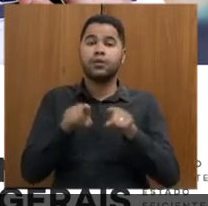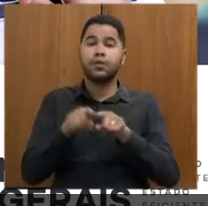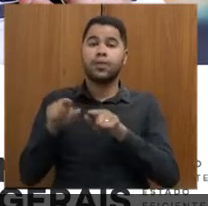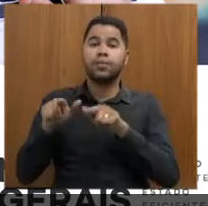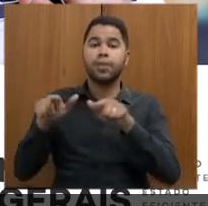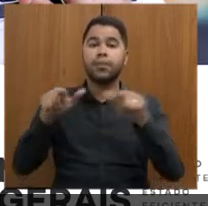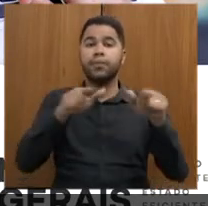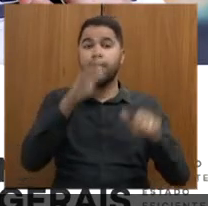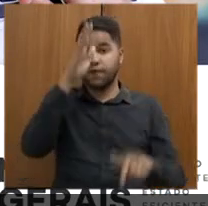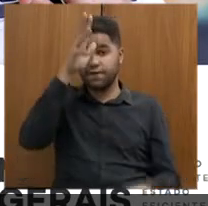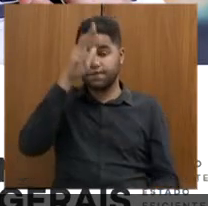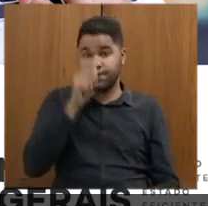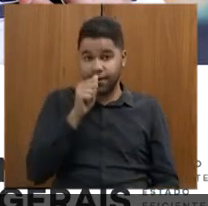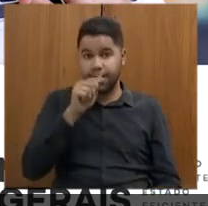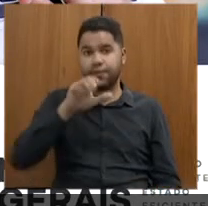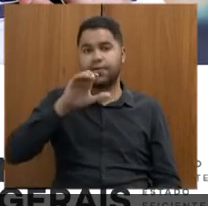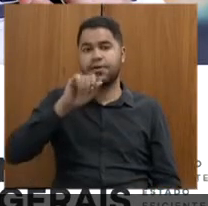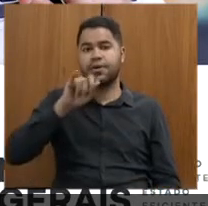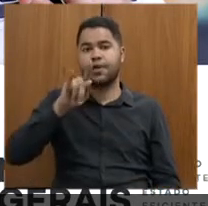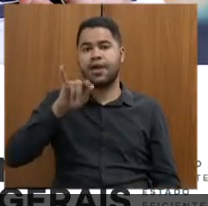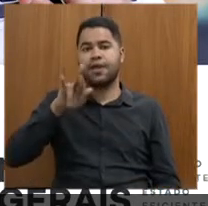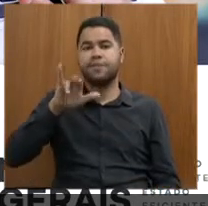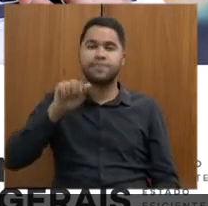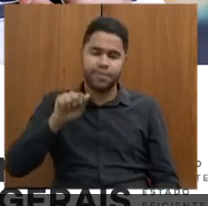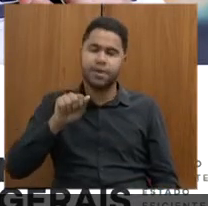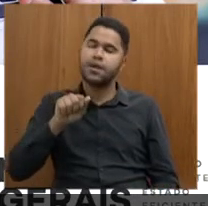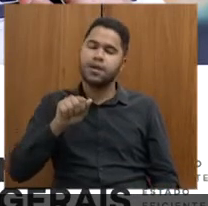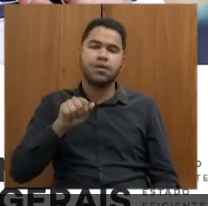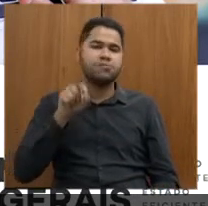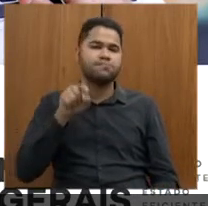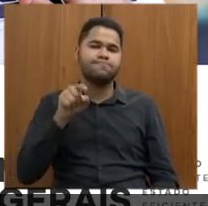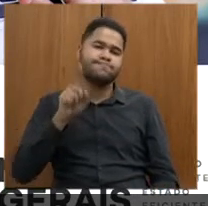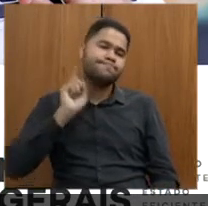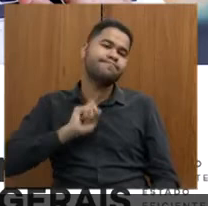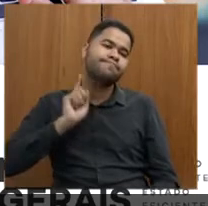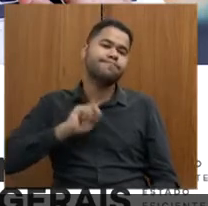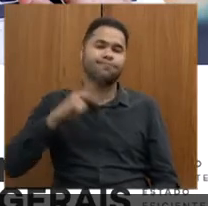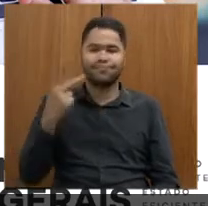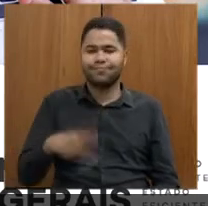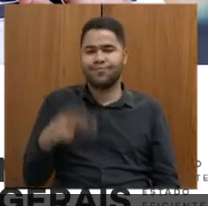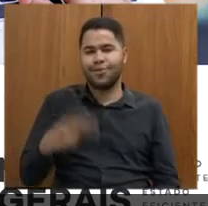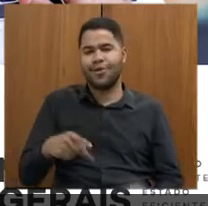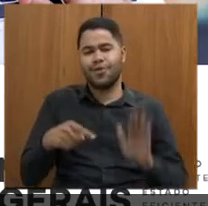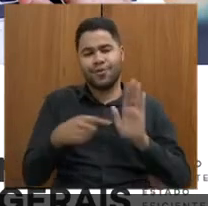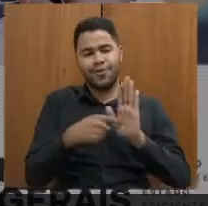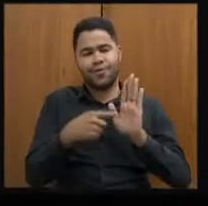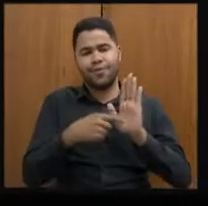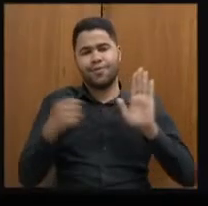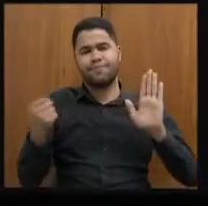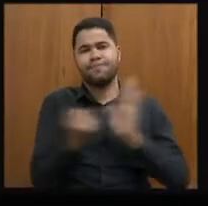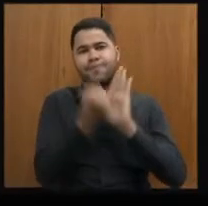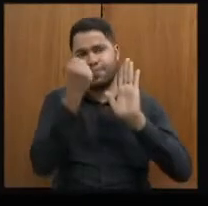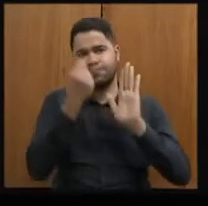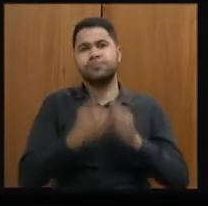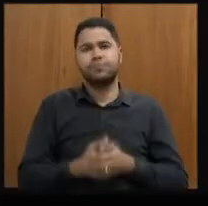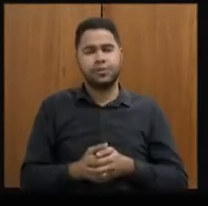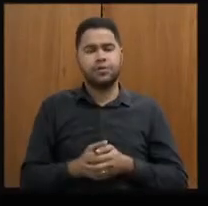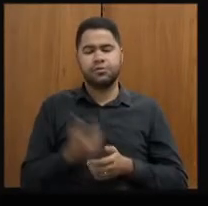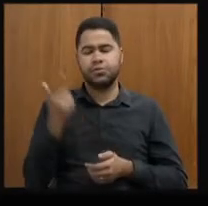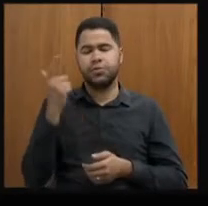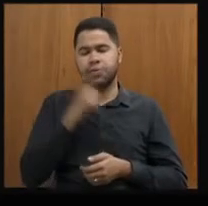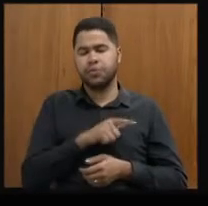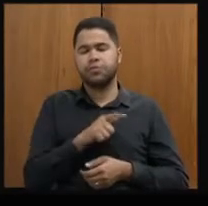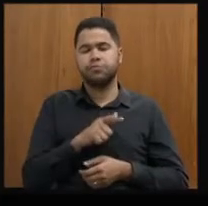do frango caipira que é um produto também notadamente Mineiro né que nós colocamos o certifica Minas e que tem dado